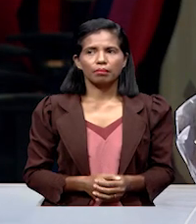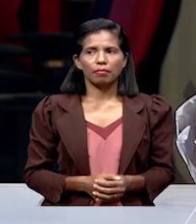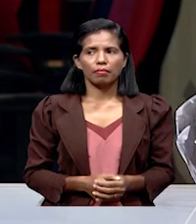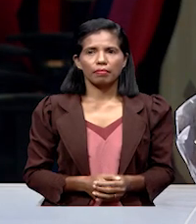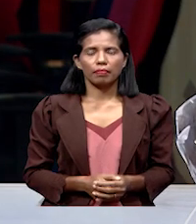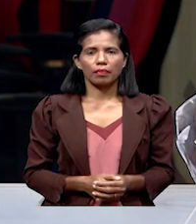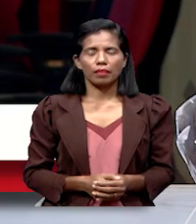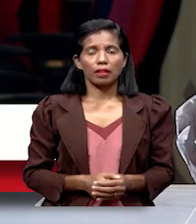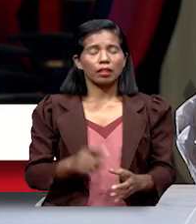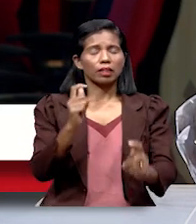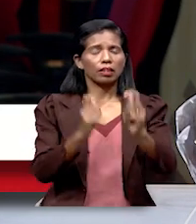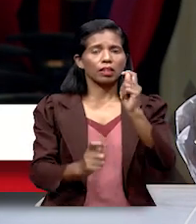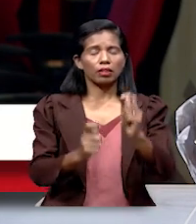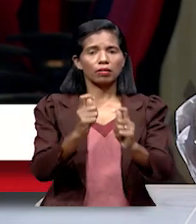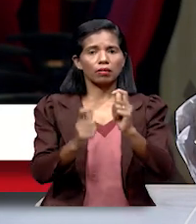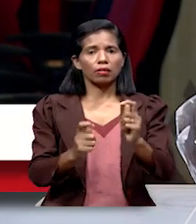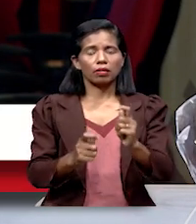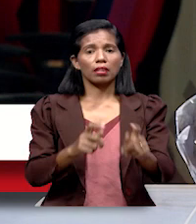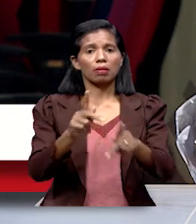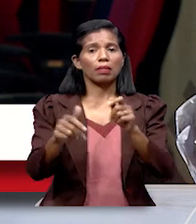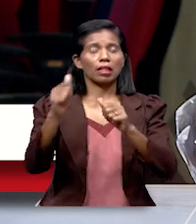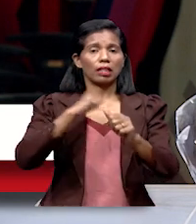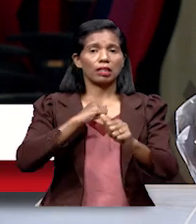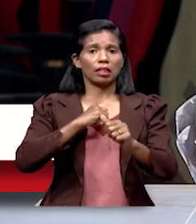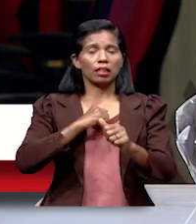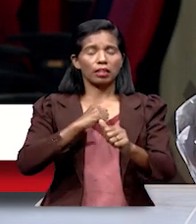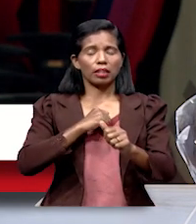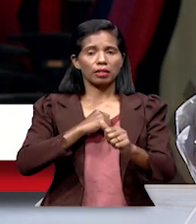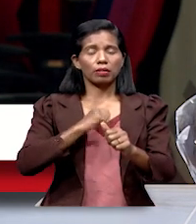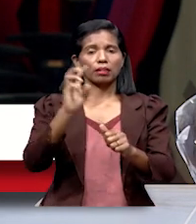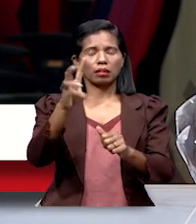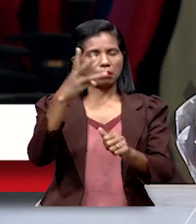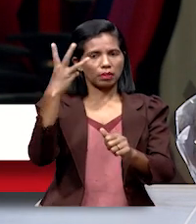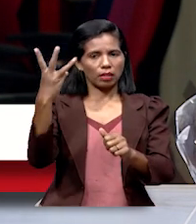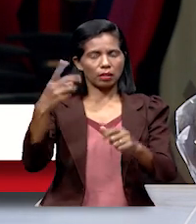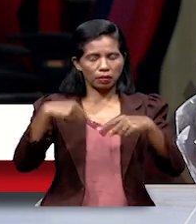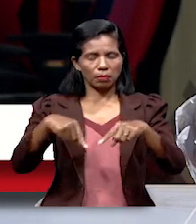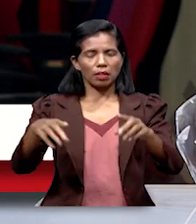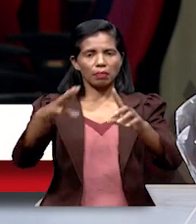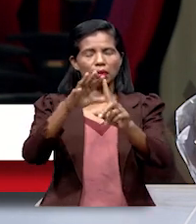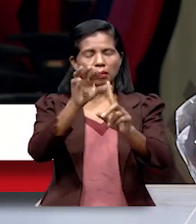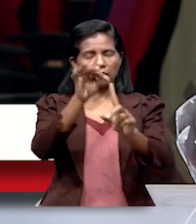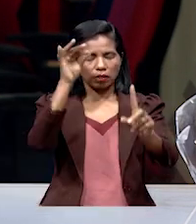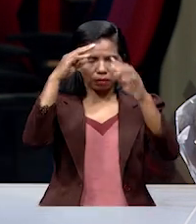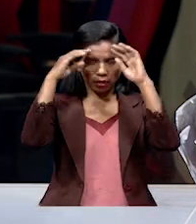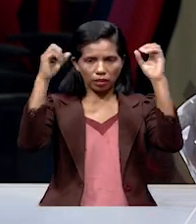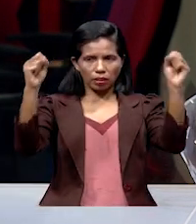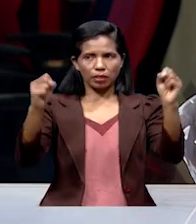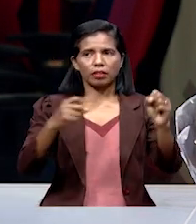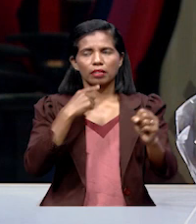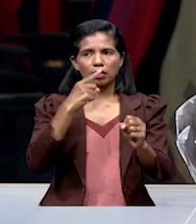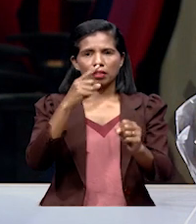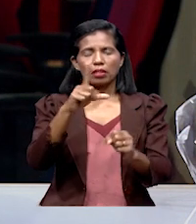Tribunal admite candidatos no Resineng ou de concorrer eleição presidencial. Tribunal Monge foi tempo loron ida para candidato